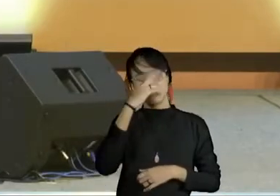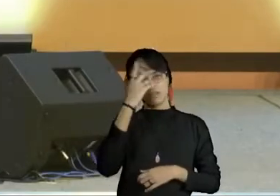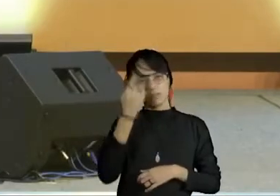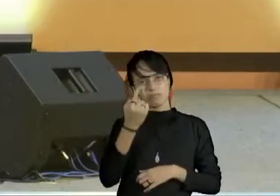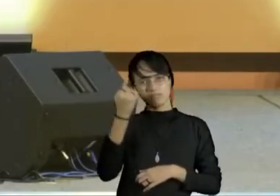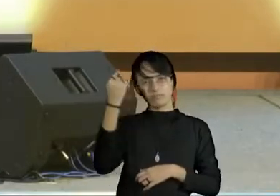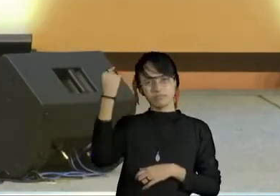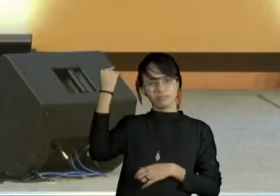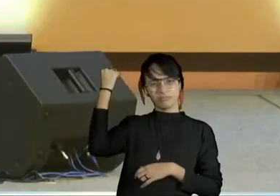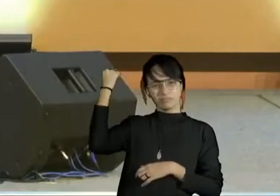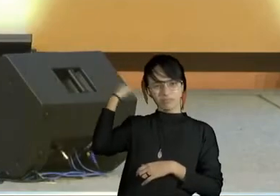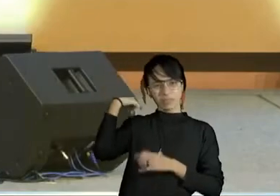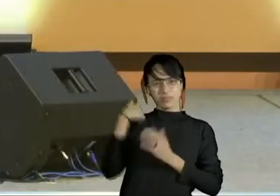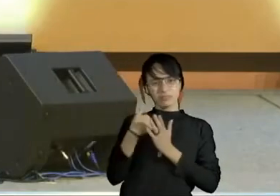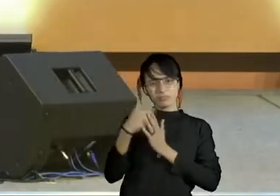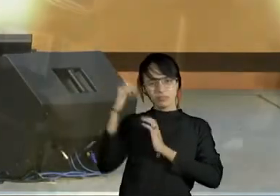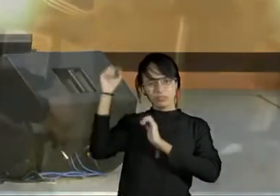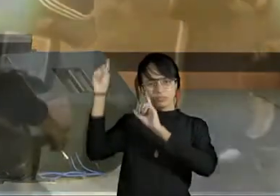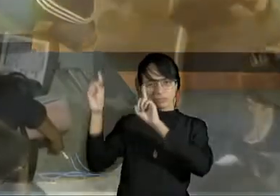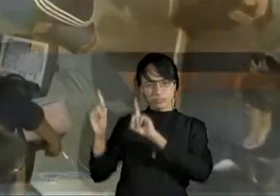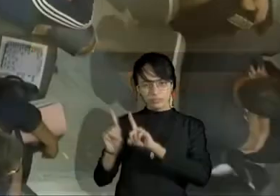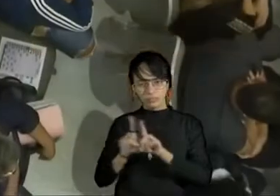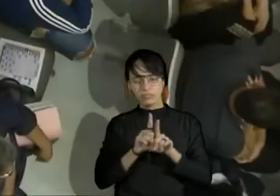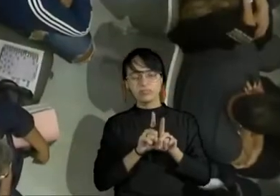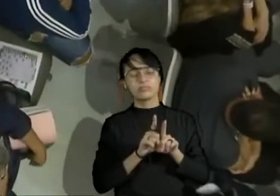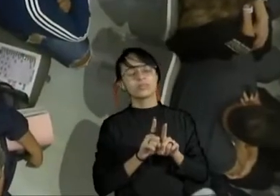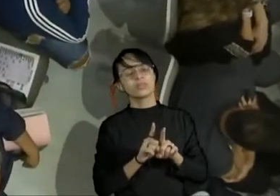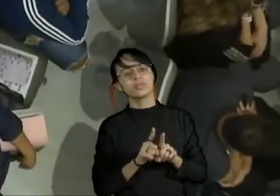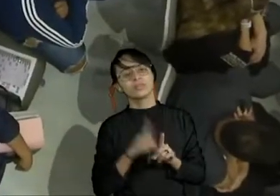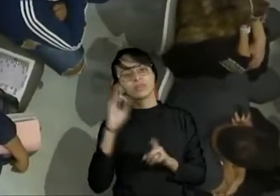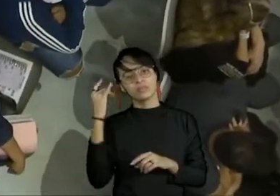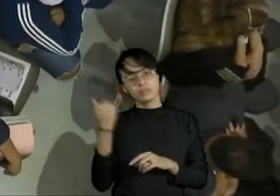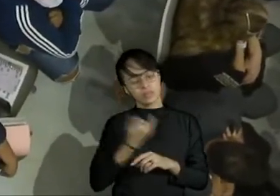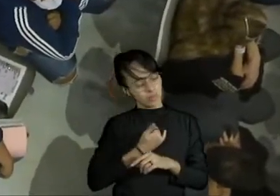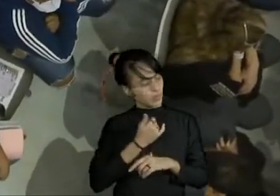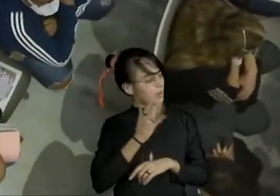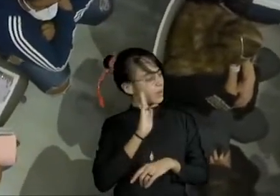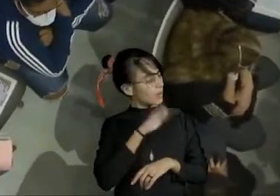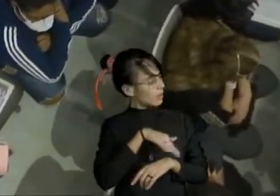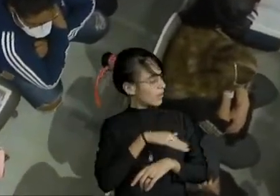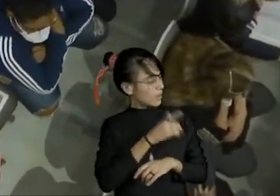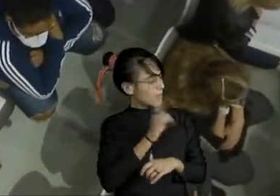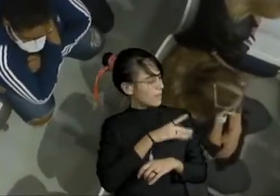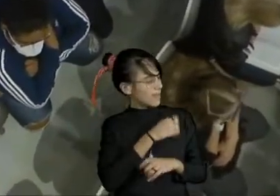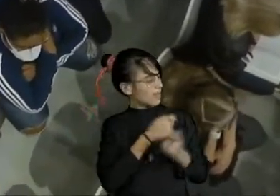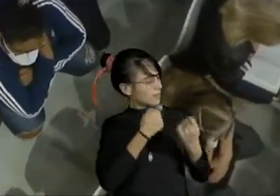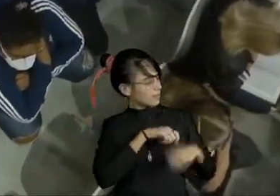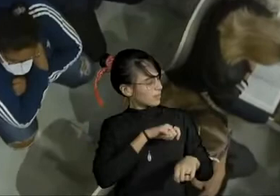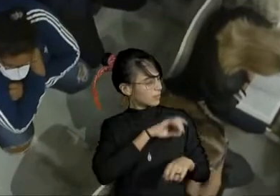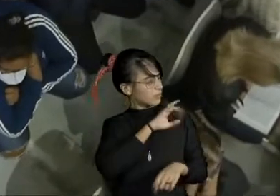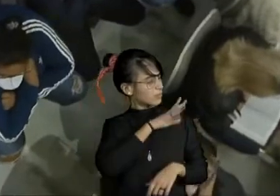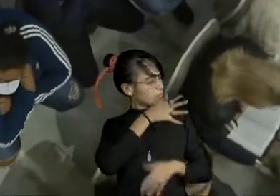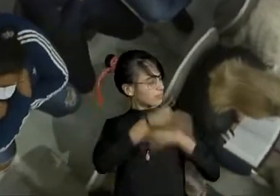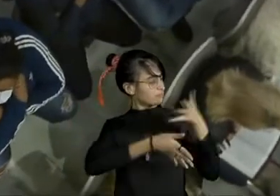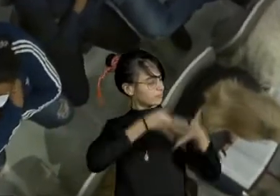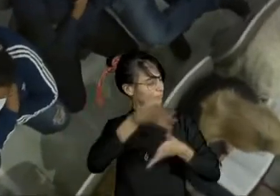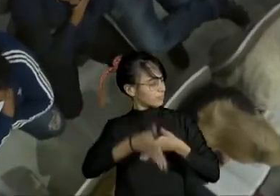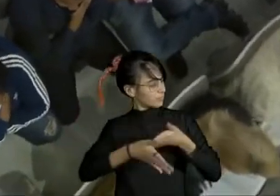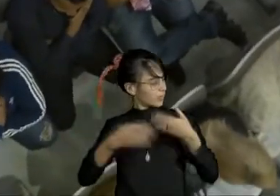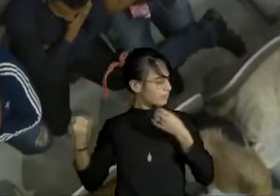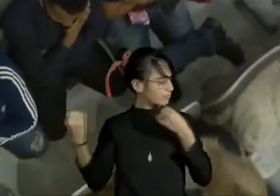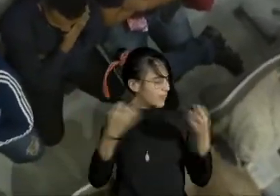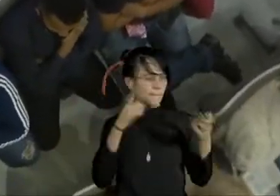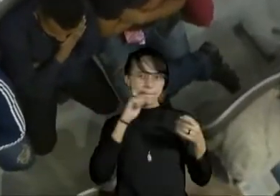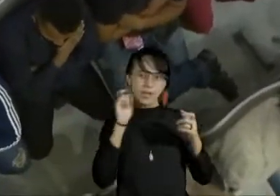início, ainda caminhando com o Senhor, ele dizia para mim, não temas, abra a tua boca que eu a encherei. E em